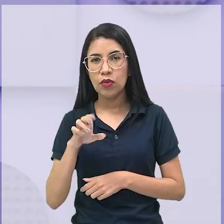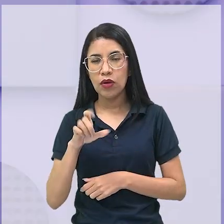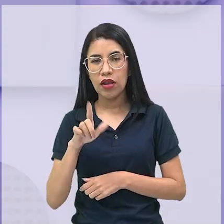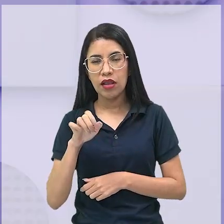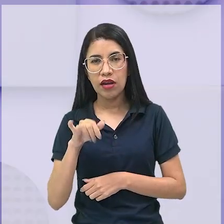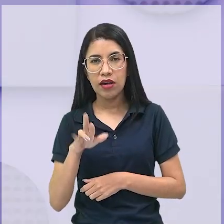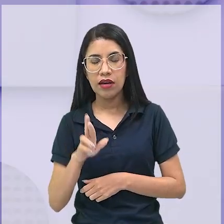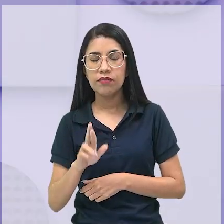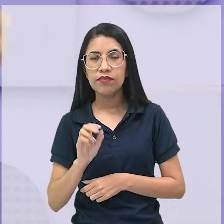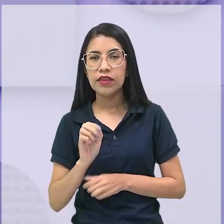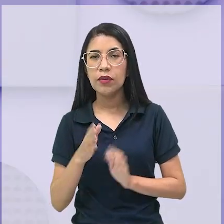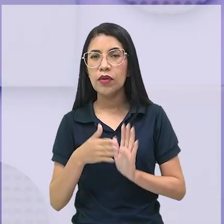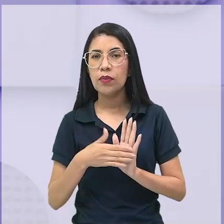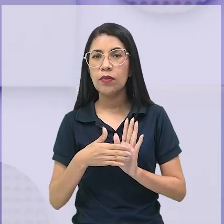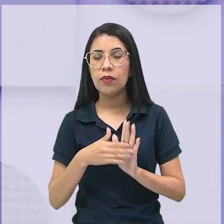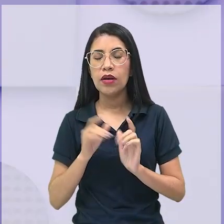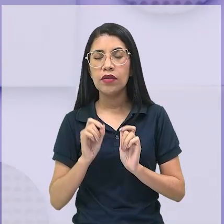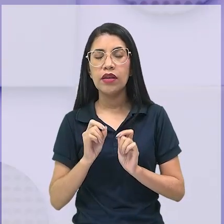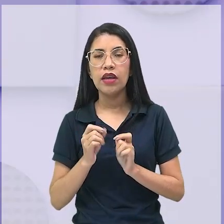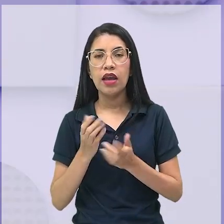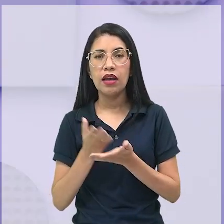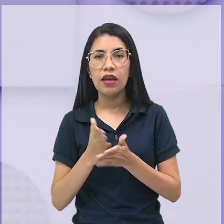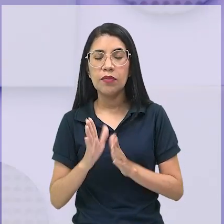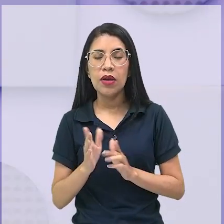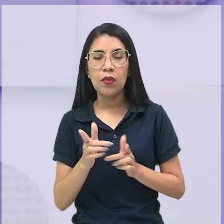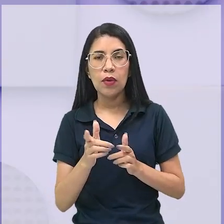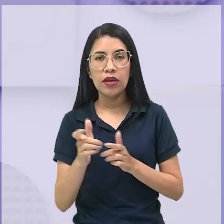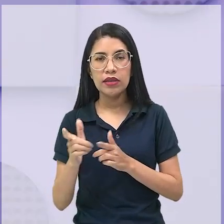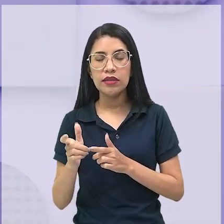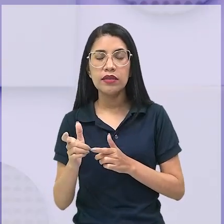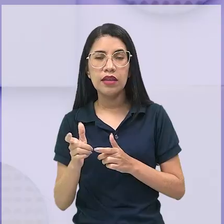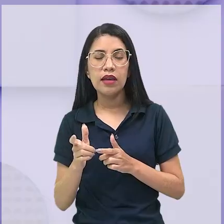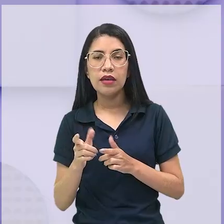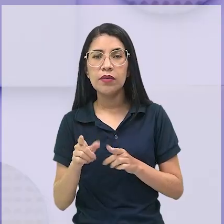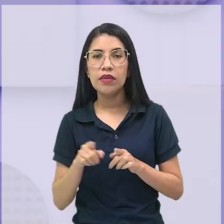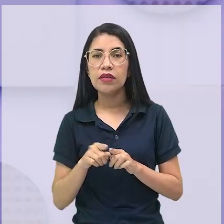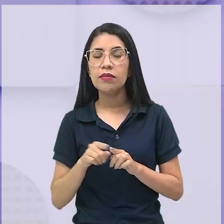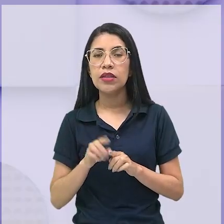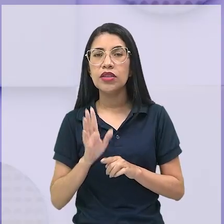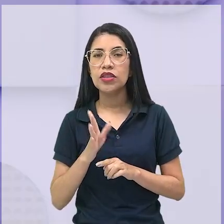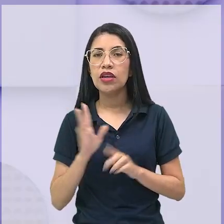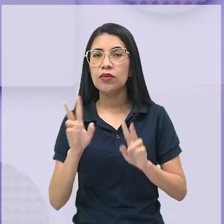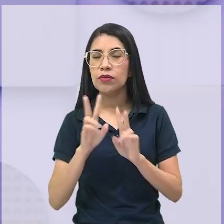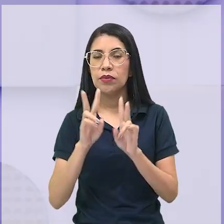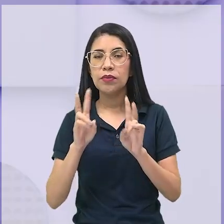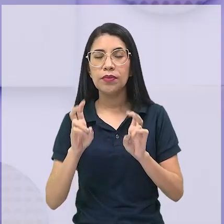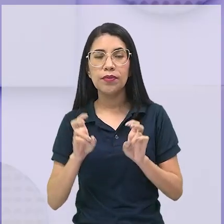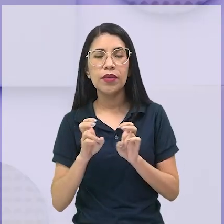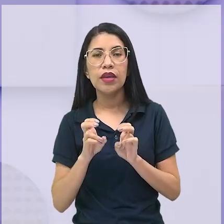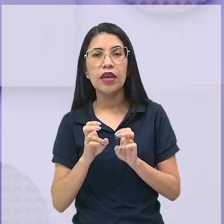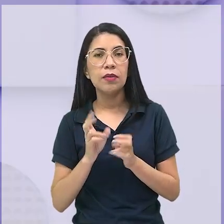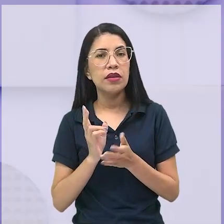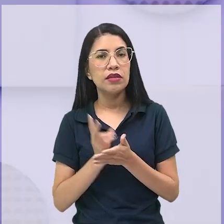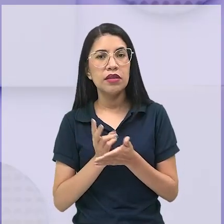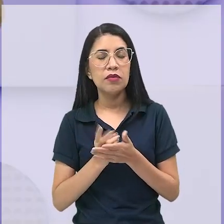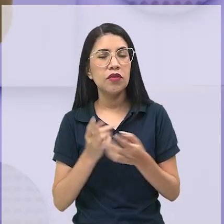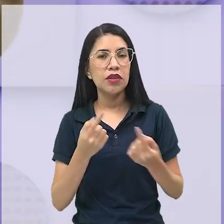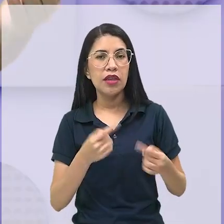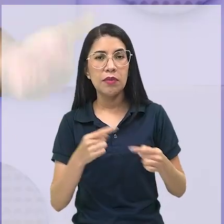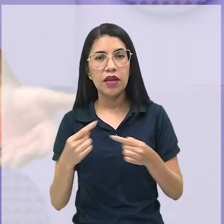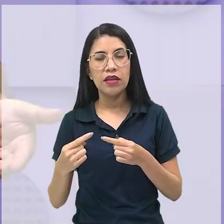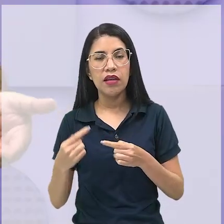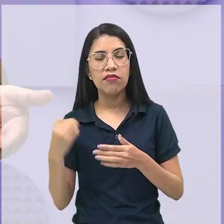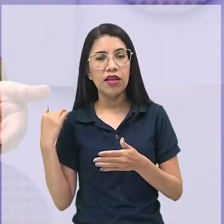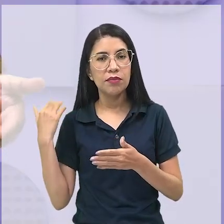essa pauta de combate ao armamento nuclear é uma pauta que sempre esteve em voga desde a década